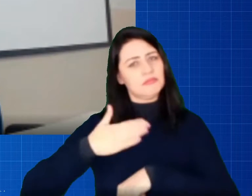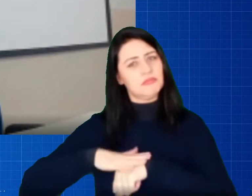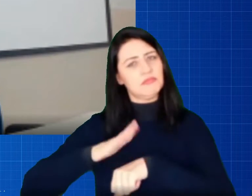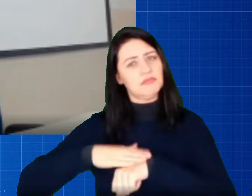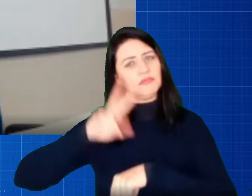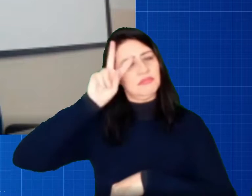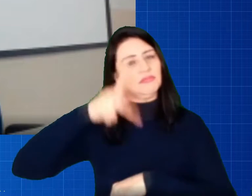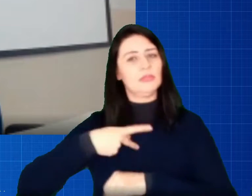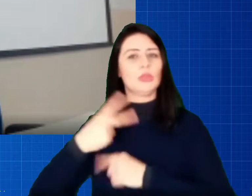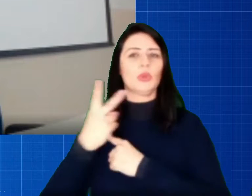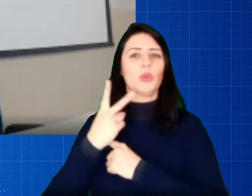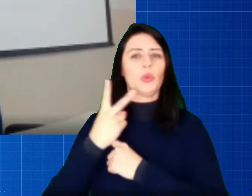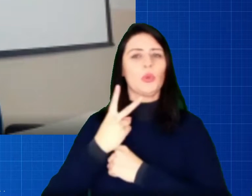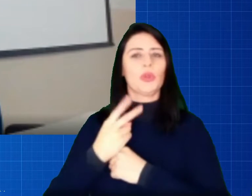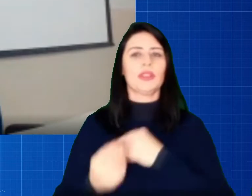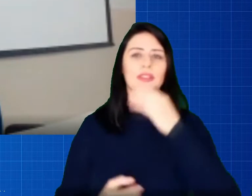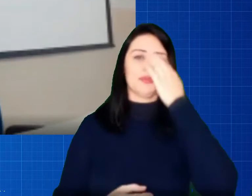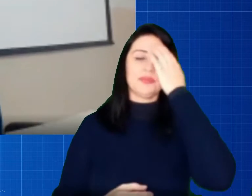Elas se protejam.